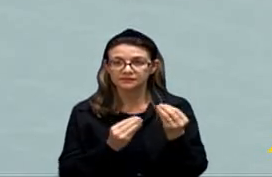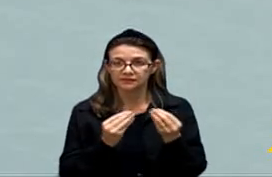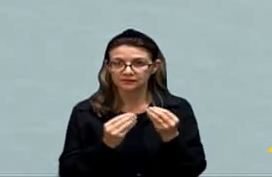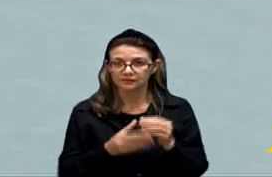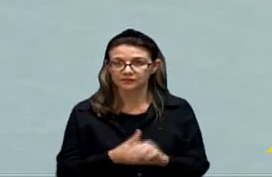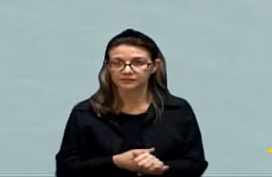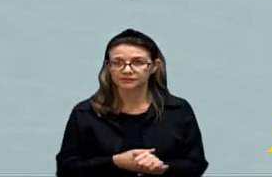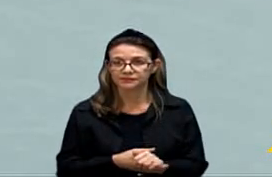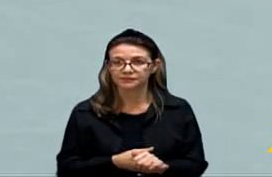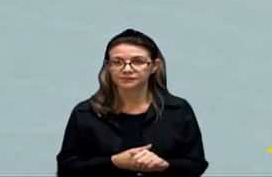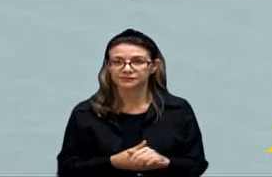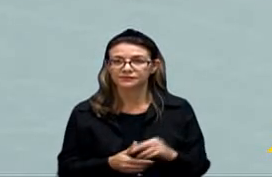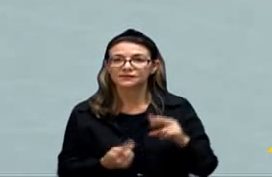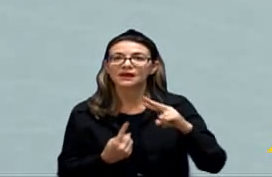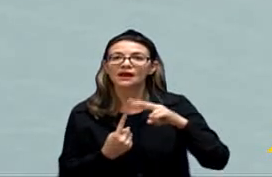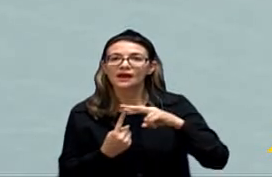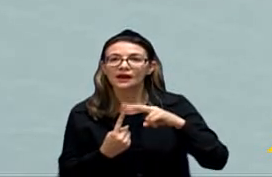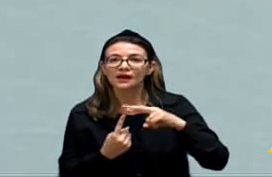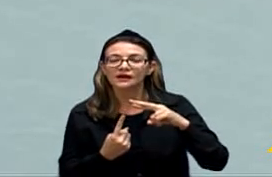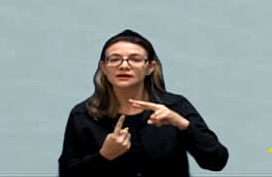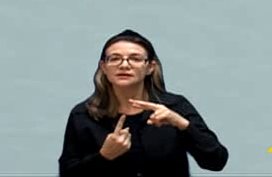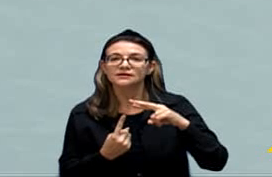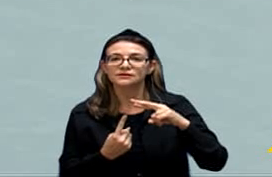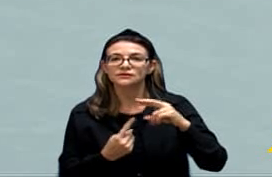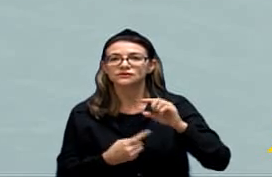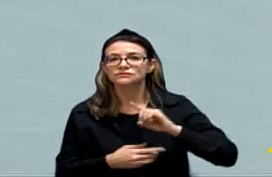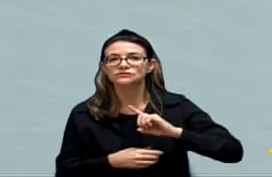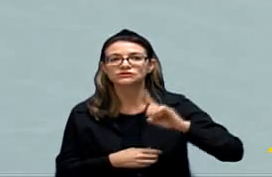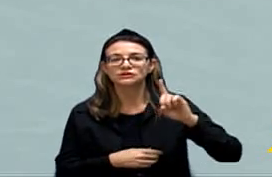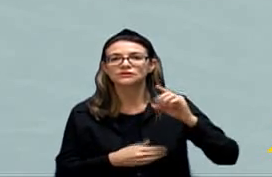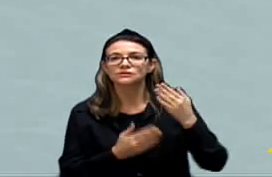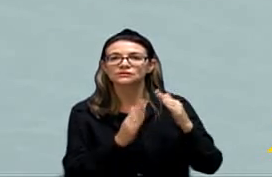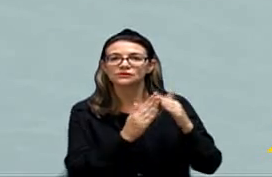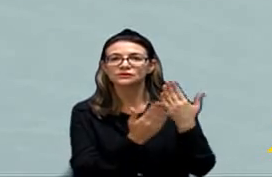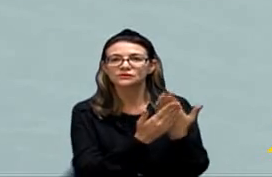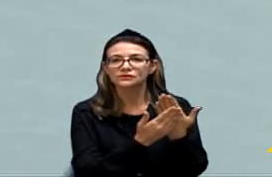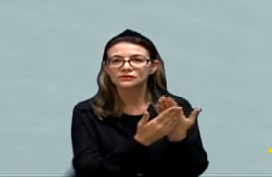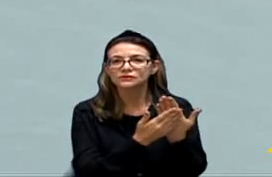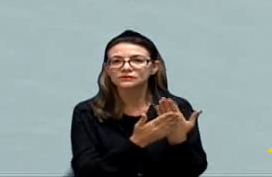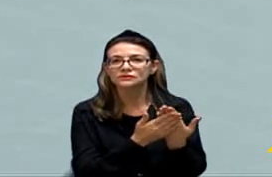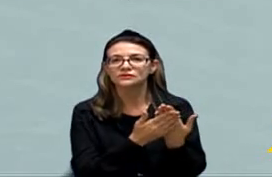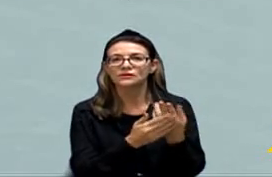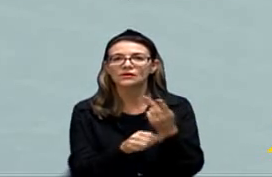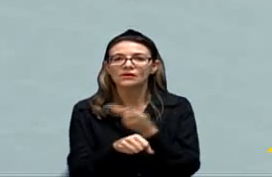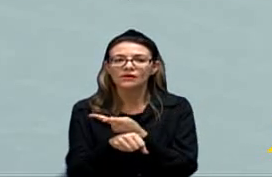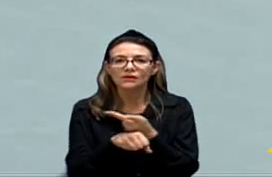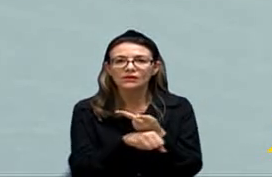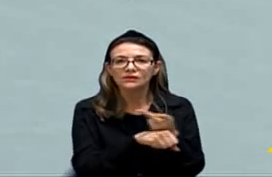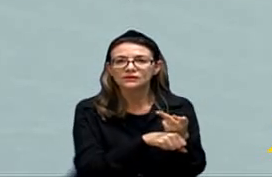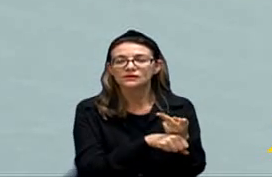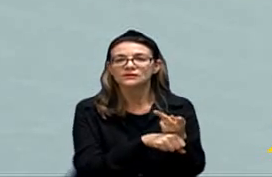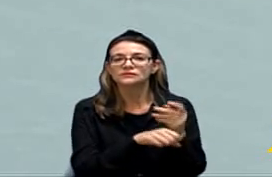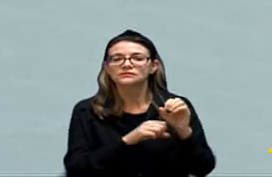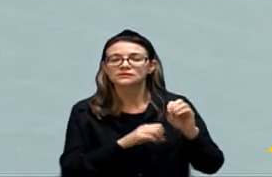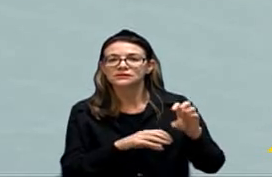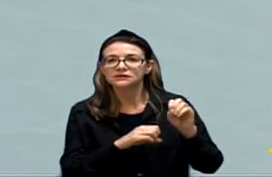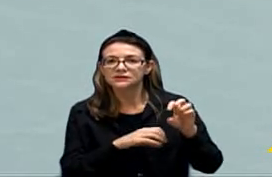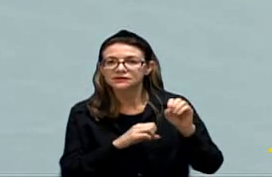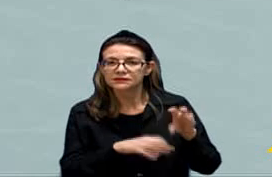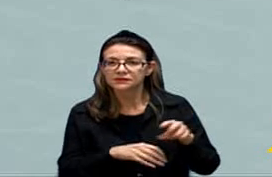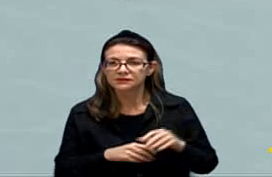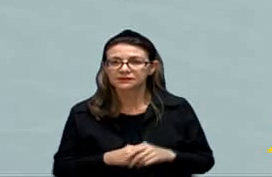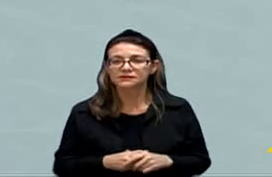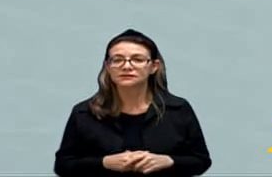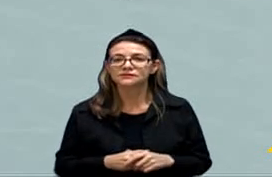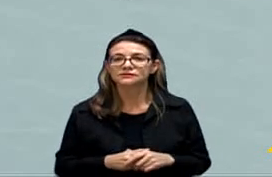cargos de diretor de escola orientador pedagógico supervisor de ensino vice diretor eh